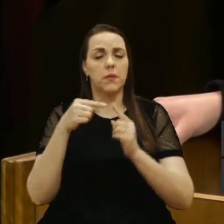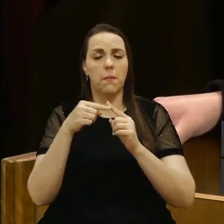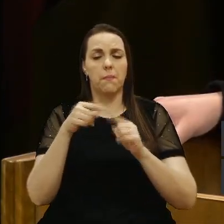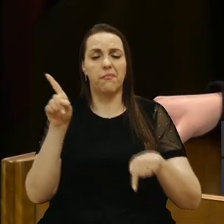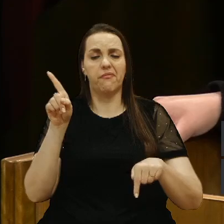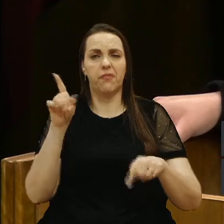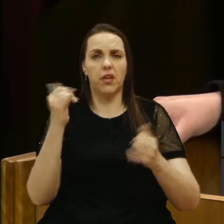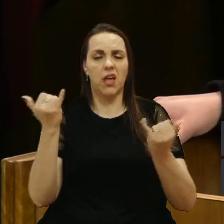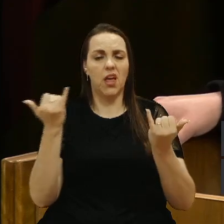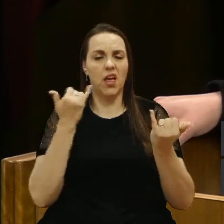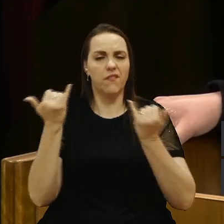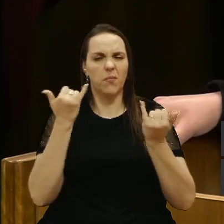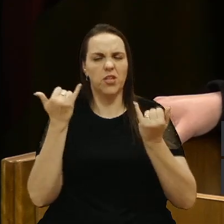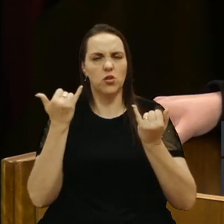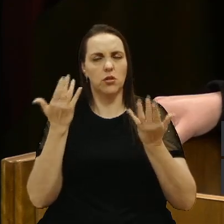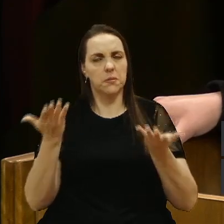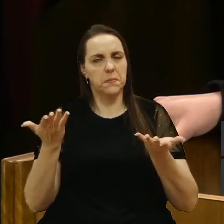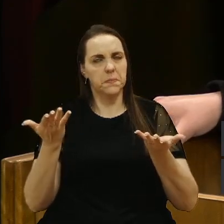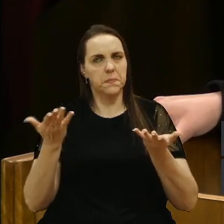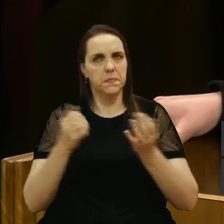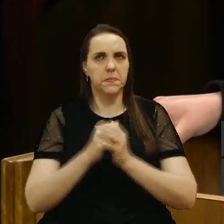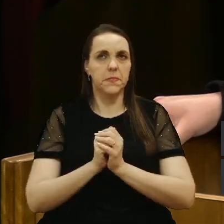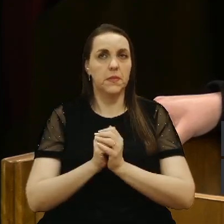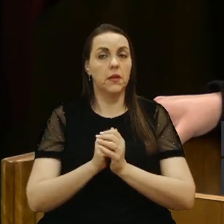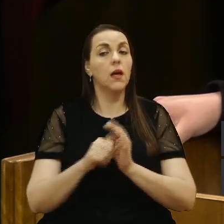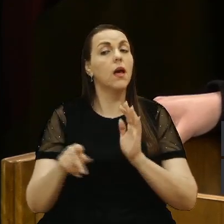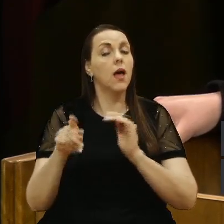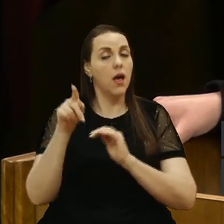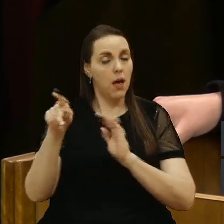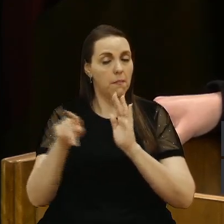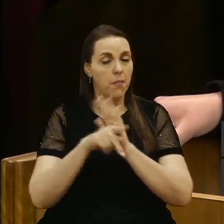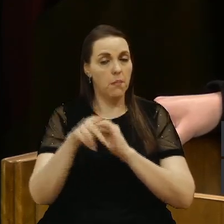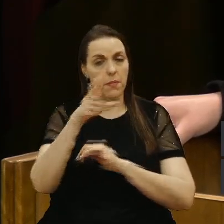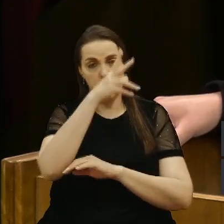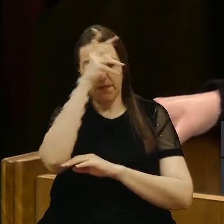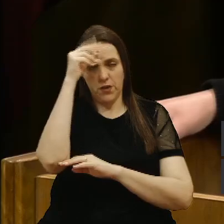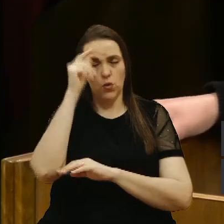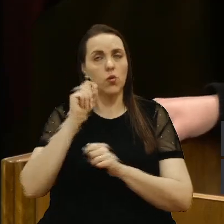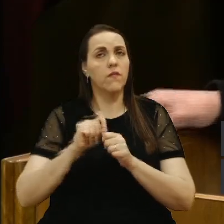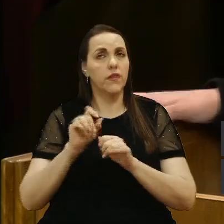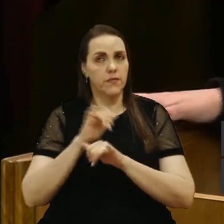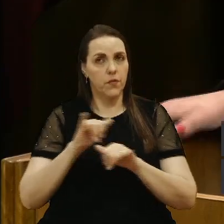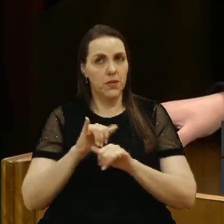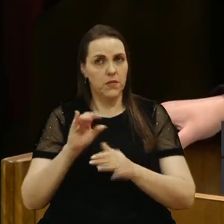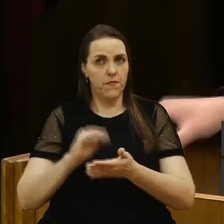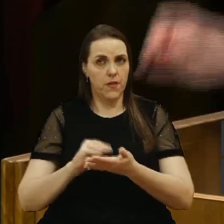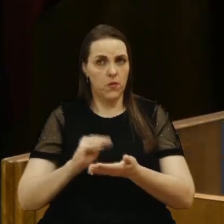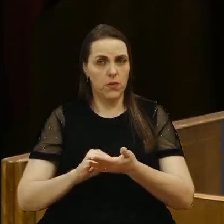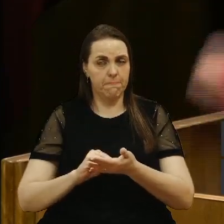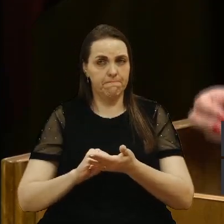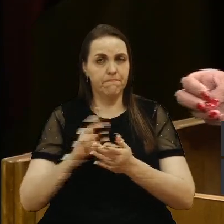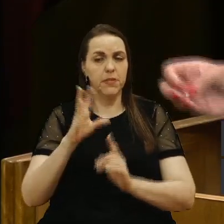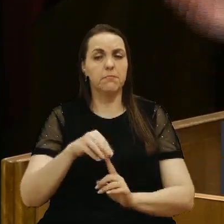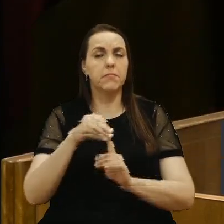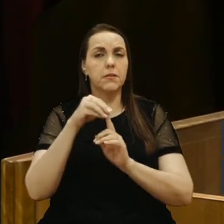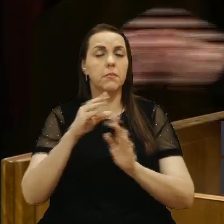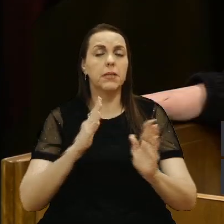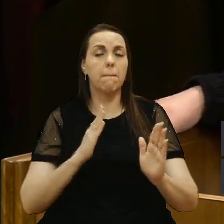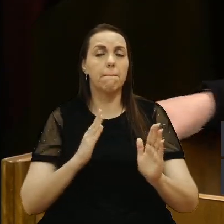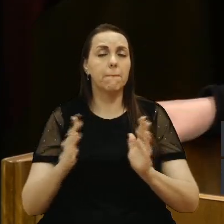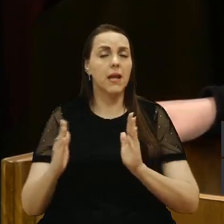de informação que foi gerado pelo próprio Executivo, para que a gente tenha, principalmente, um